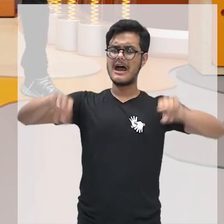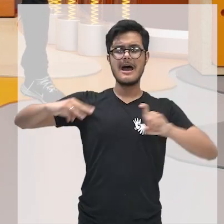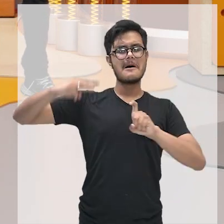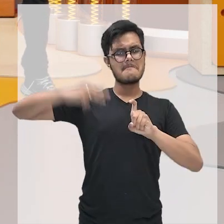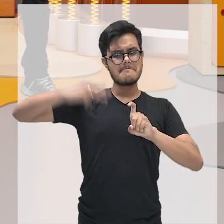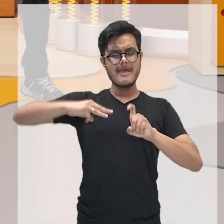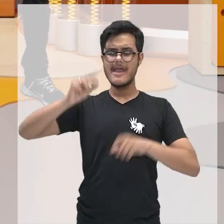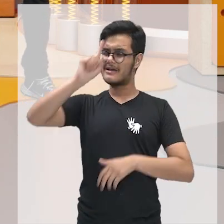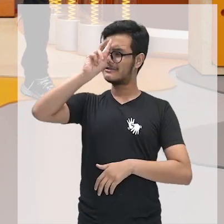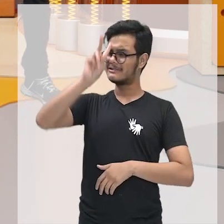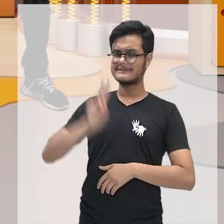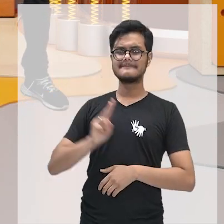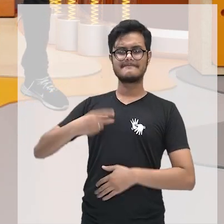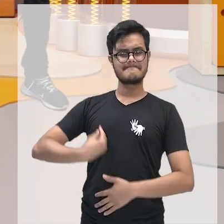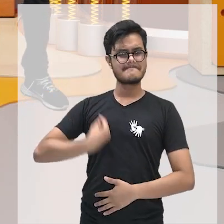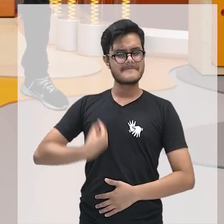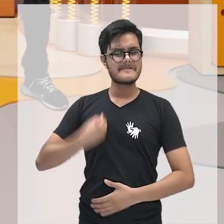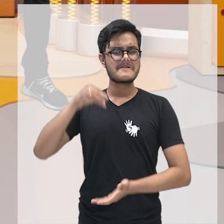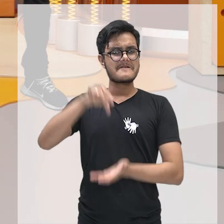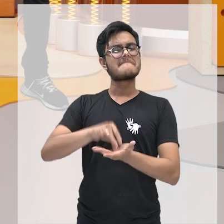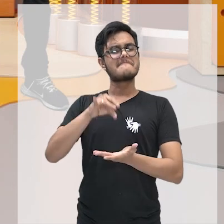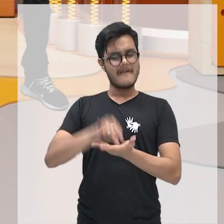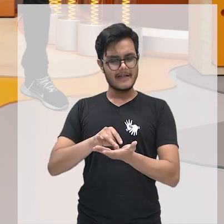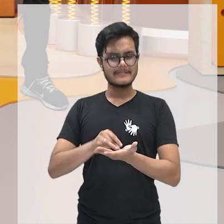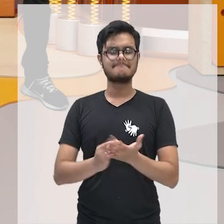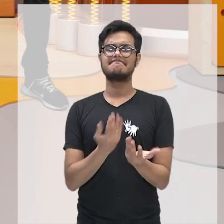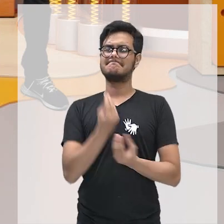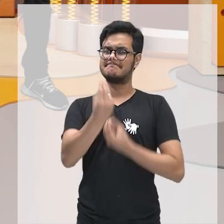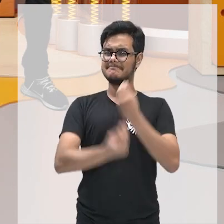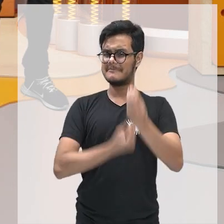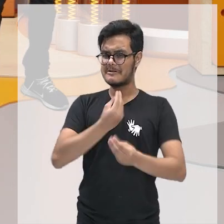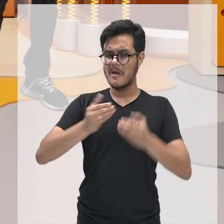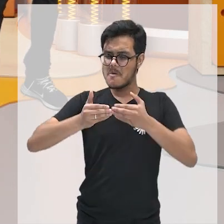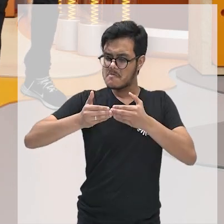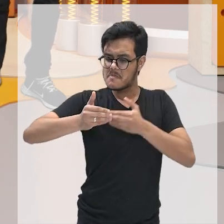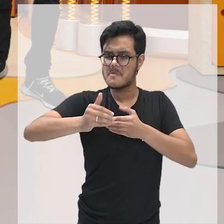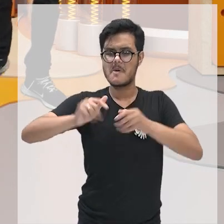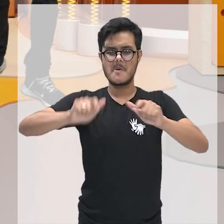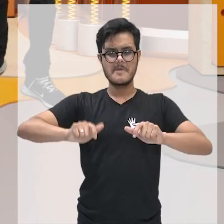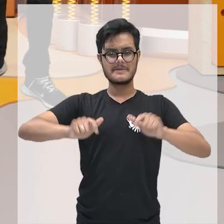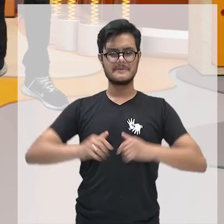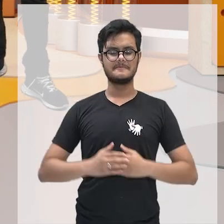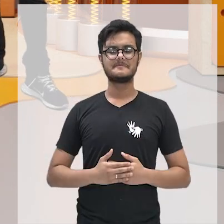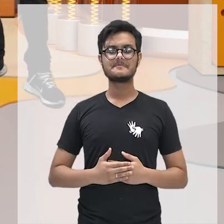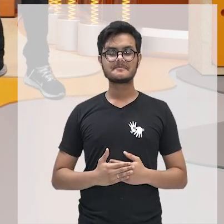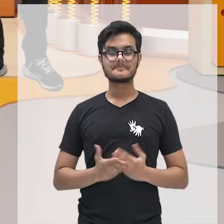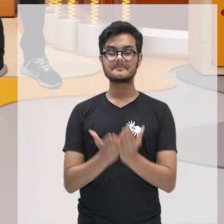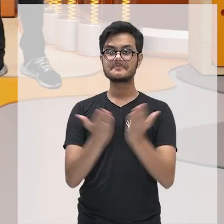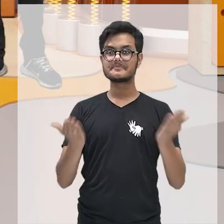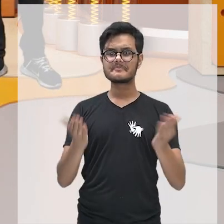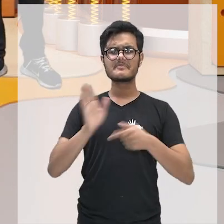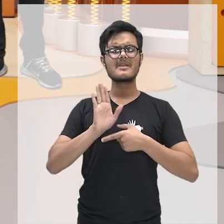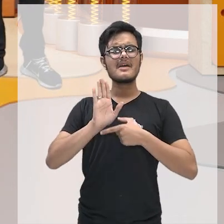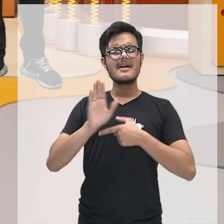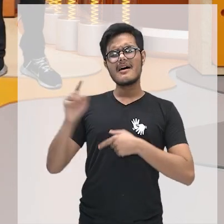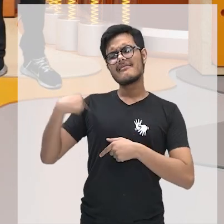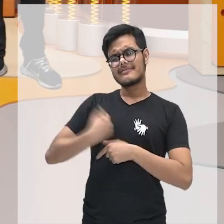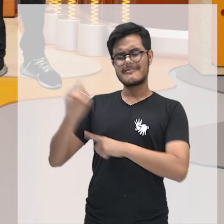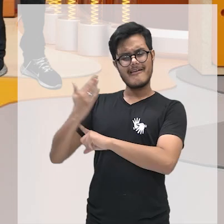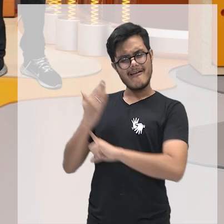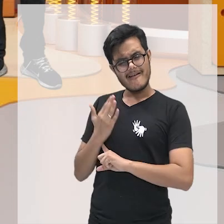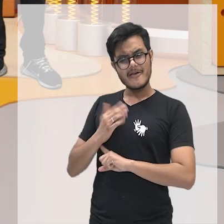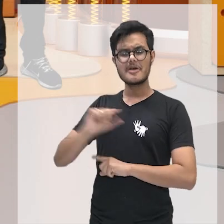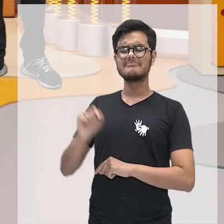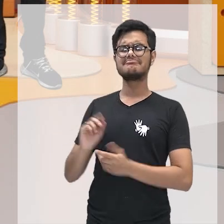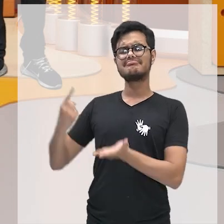e histórias que conta como foi a construção dessa cidade E aí para ajudar o professor Erson nessa aula